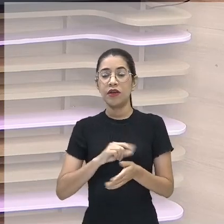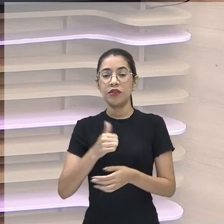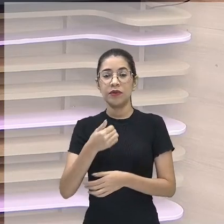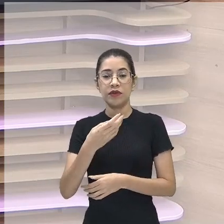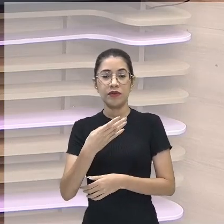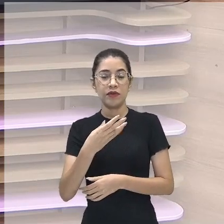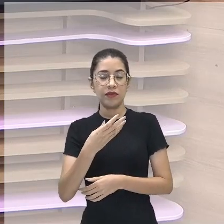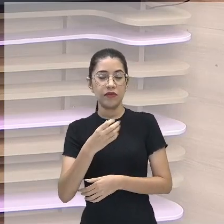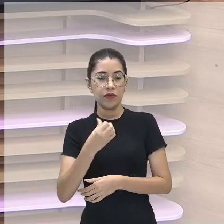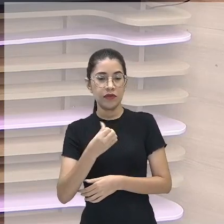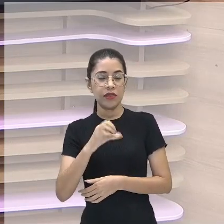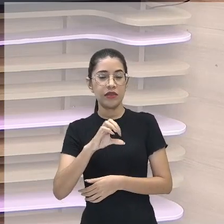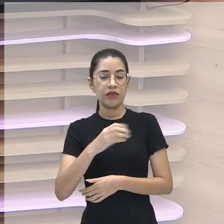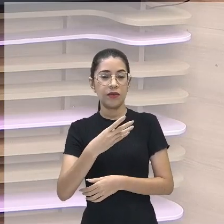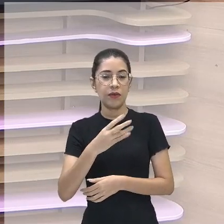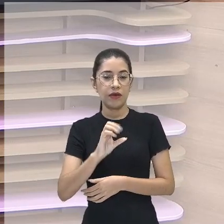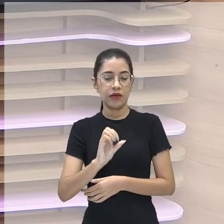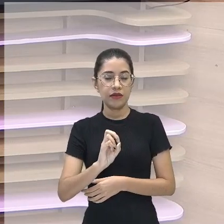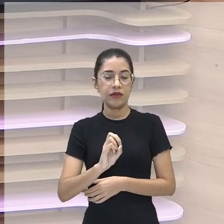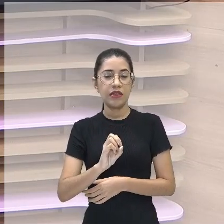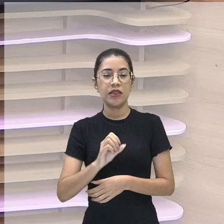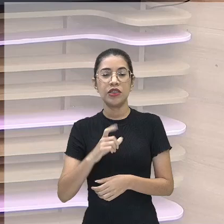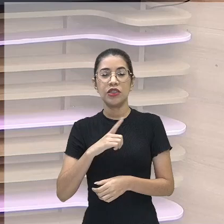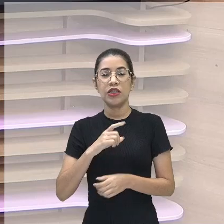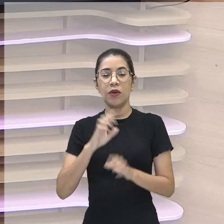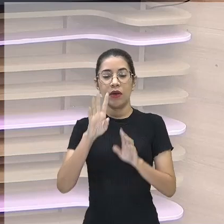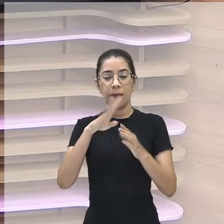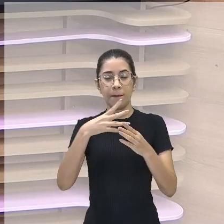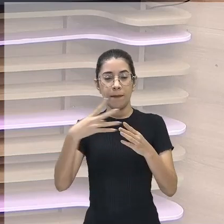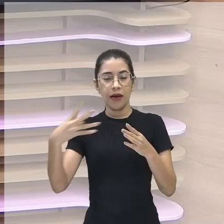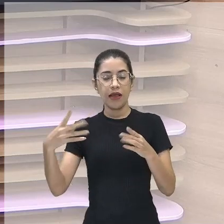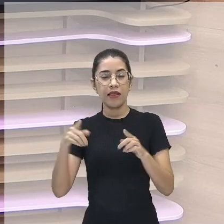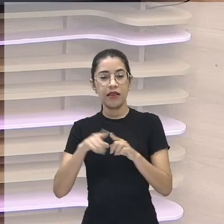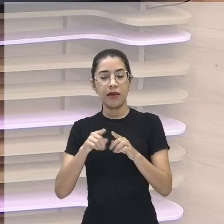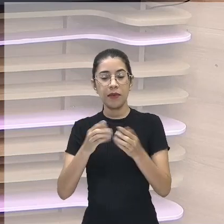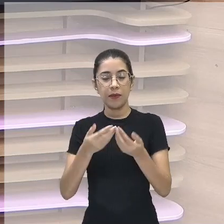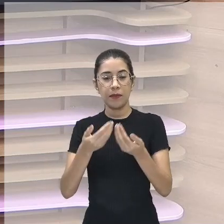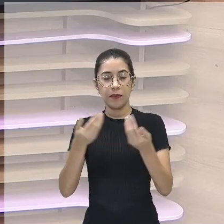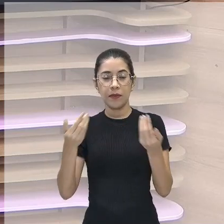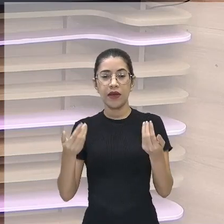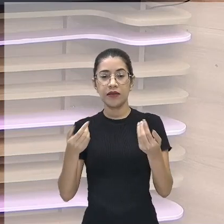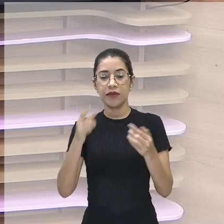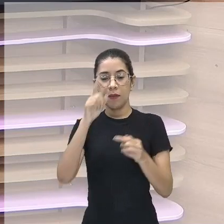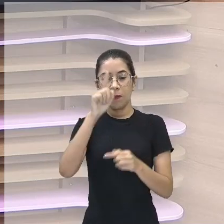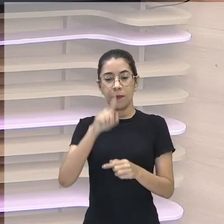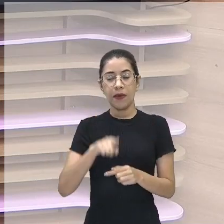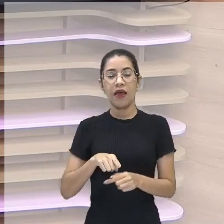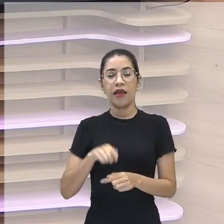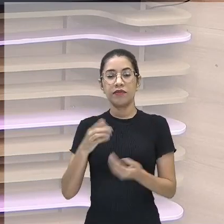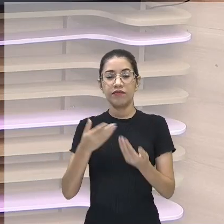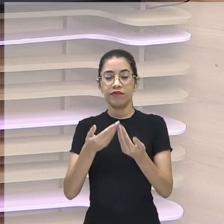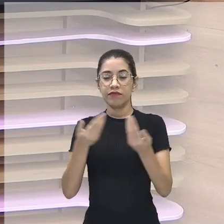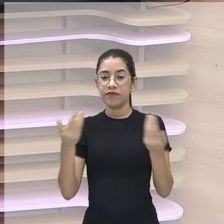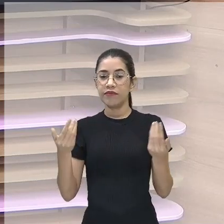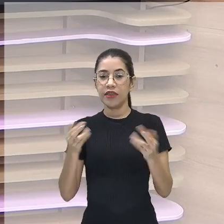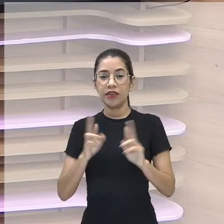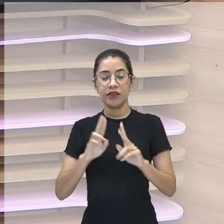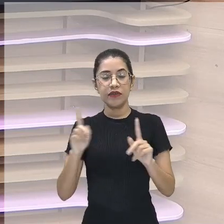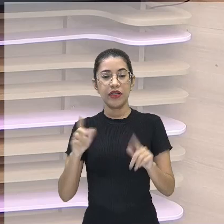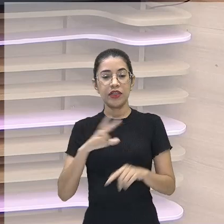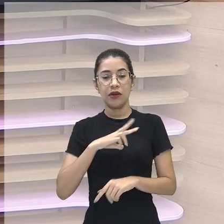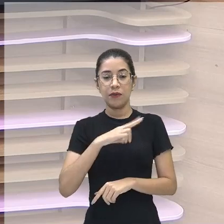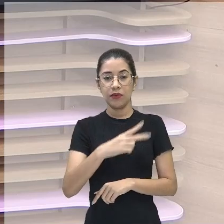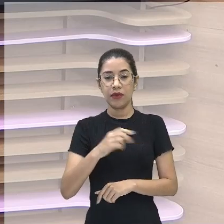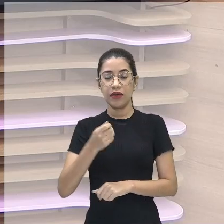40, a gente tinha nesse período das capitanias hereditárias uma divisão bem diferenciada do território brasileiro do que a